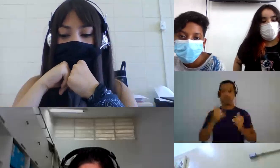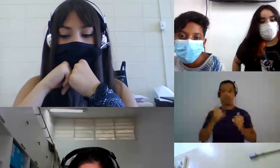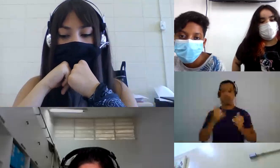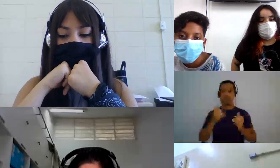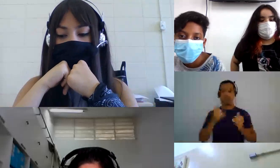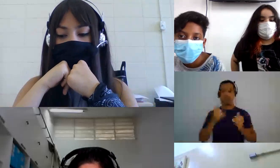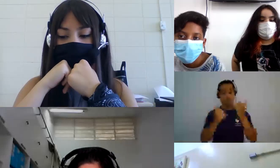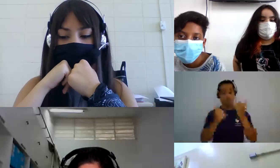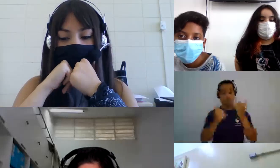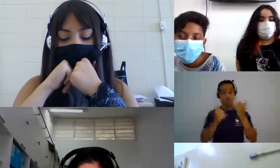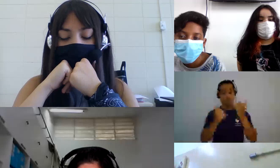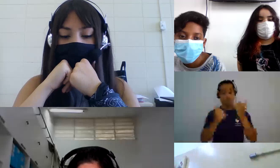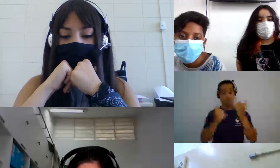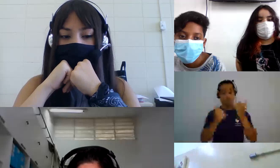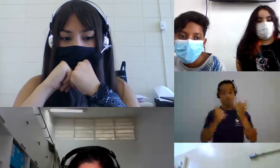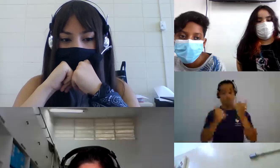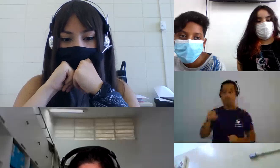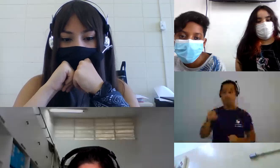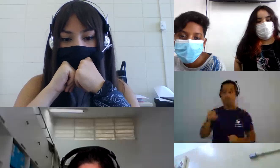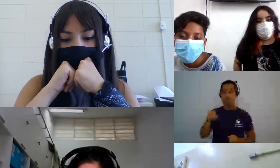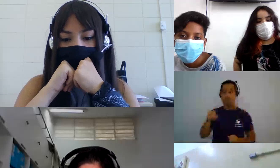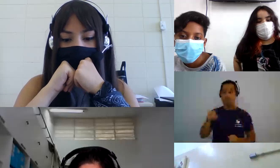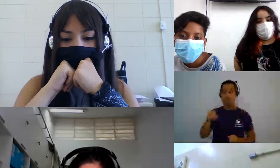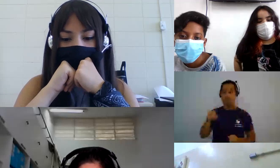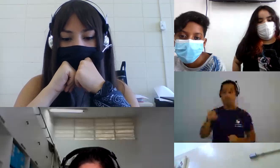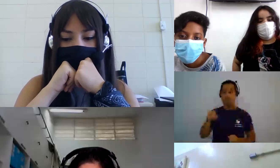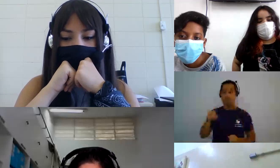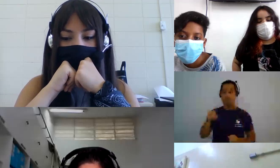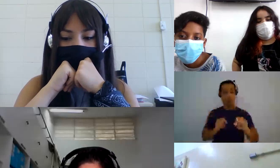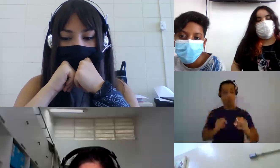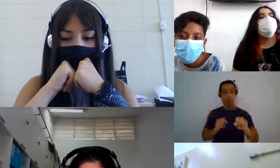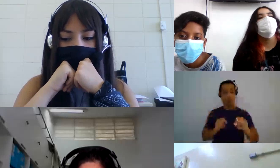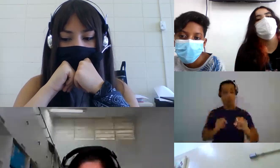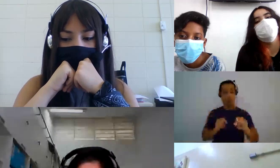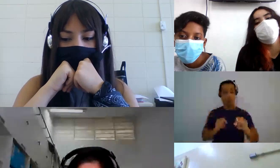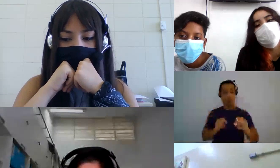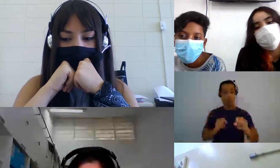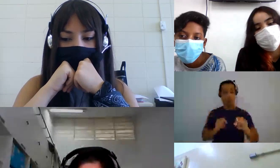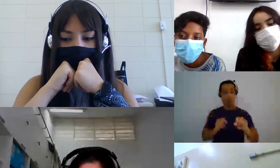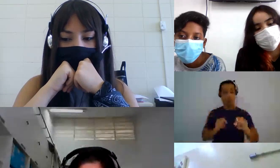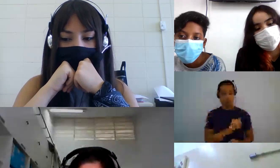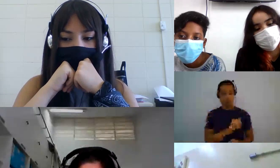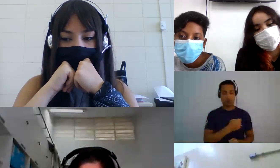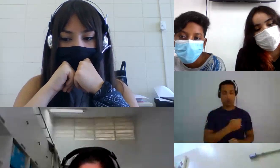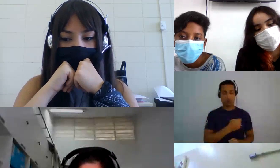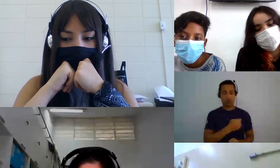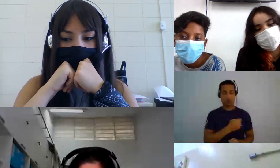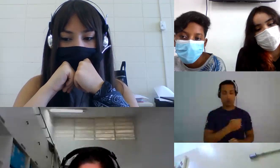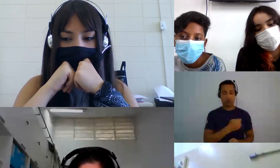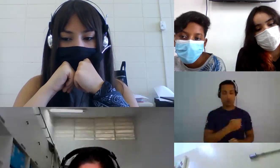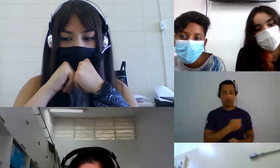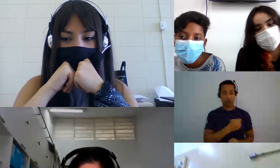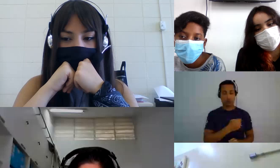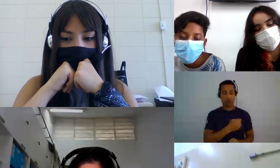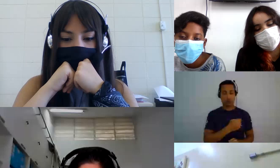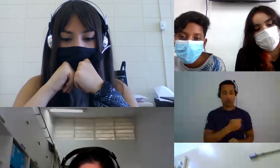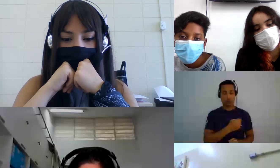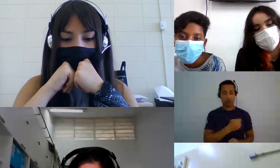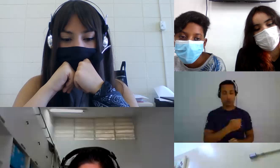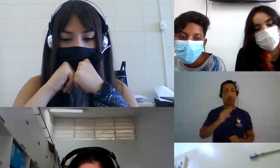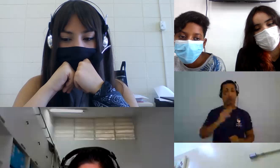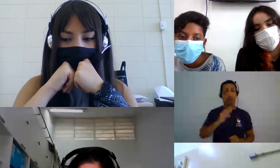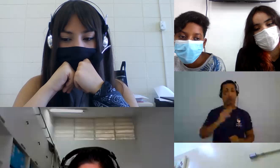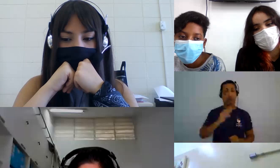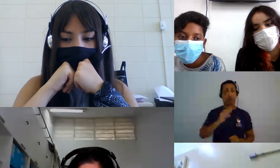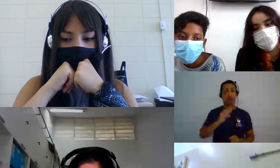para que você tome essa decisão. Né? A gente... deixa eu dar um exemplo que fica bem legal para os professores